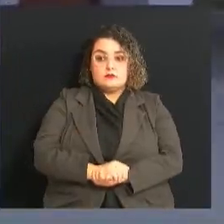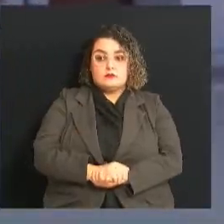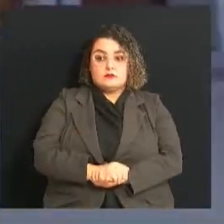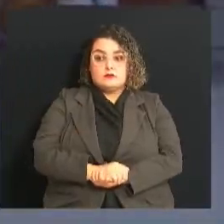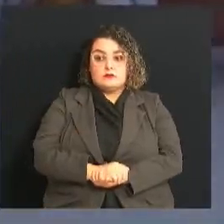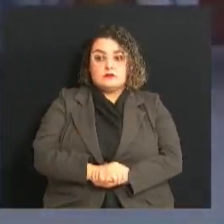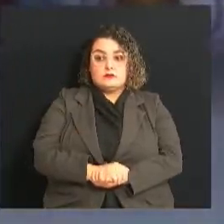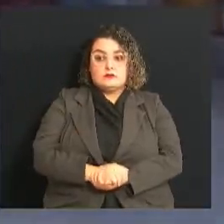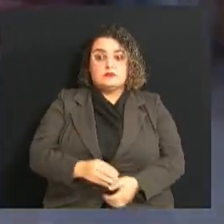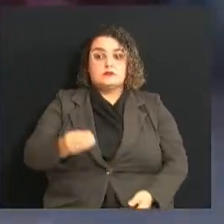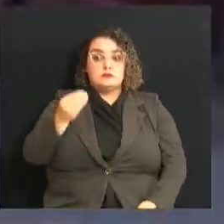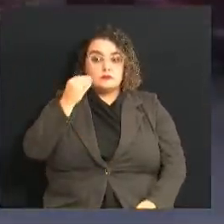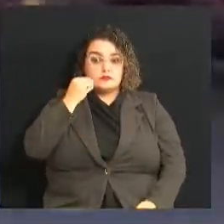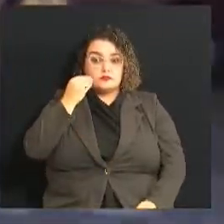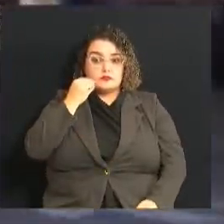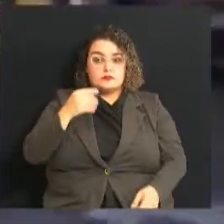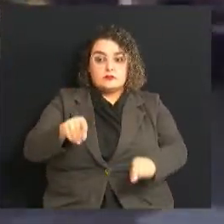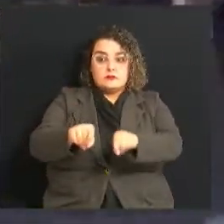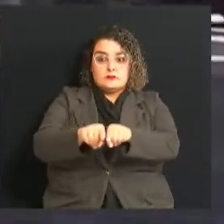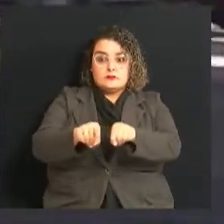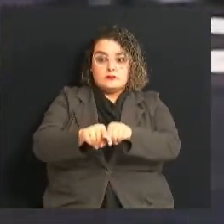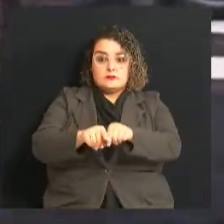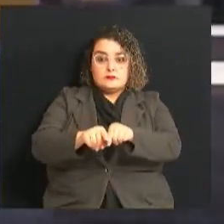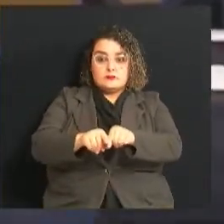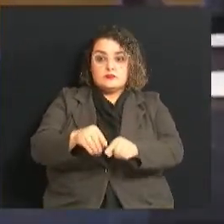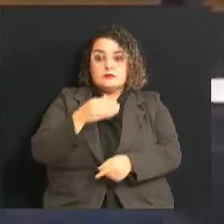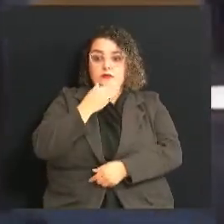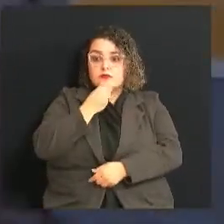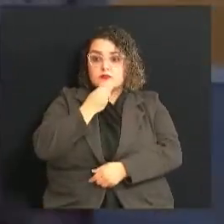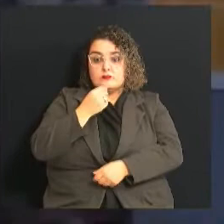também cobrir o aspecto masculino, porque ano passado foi